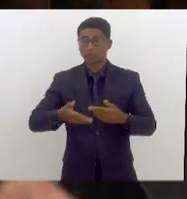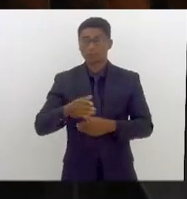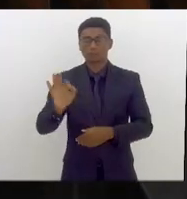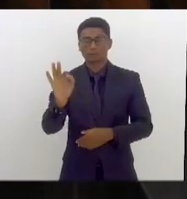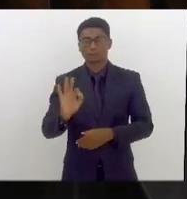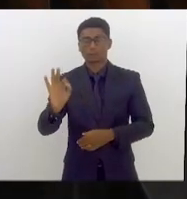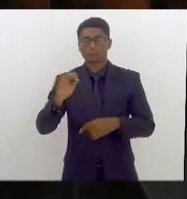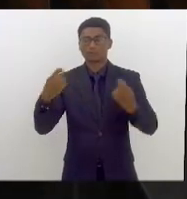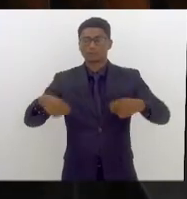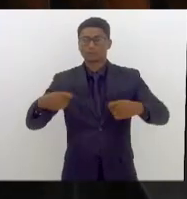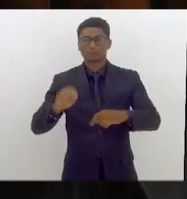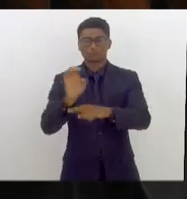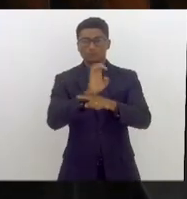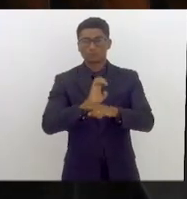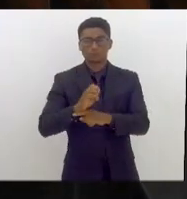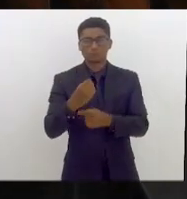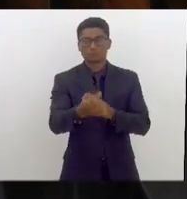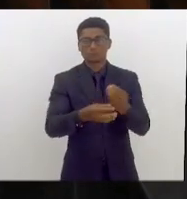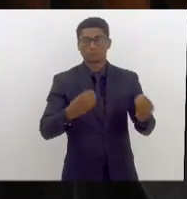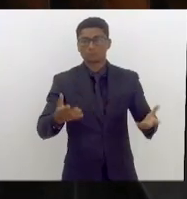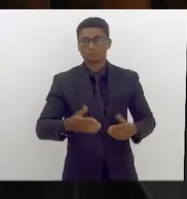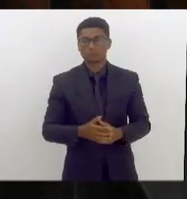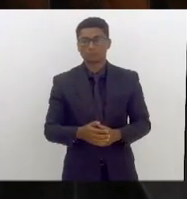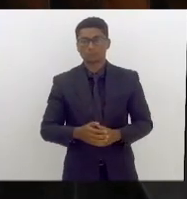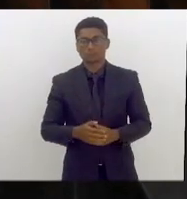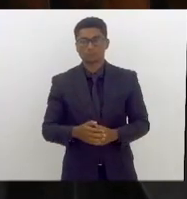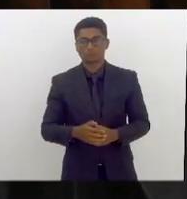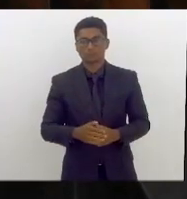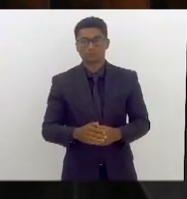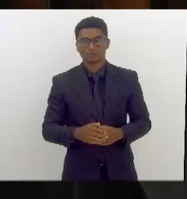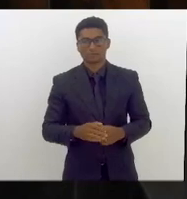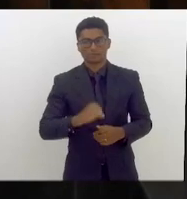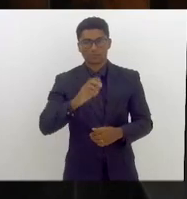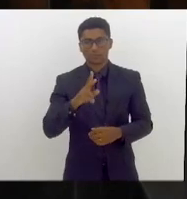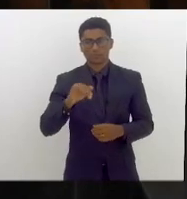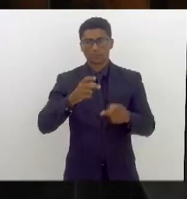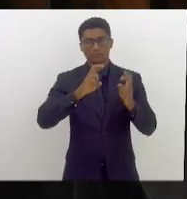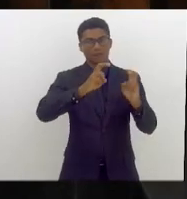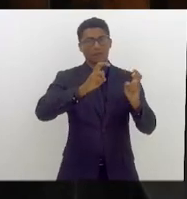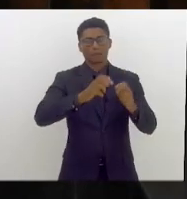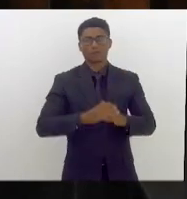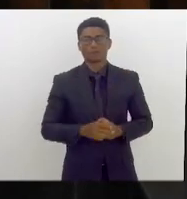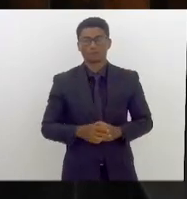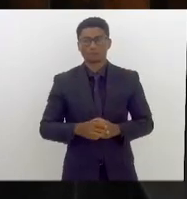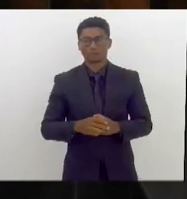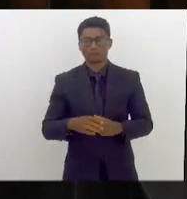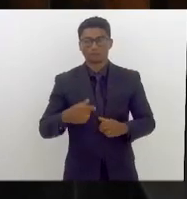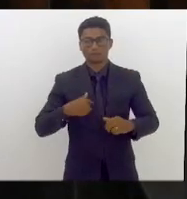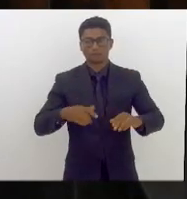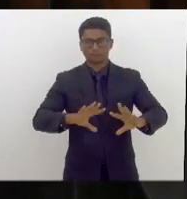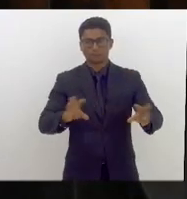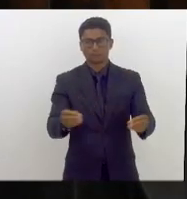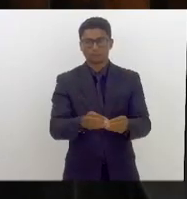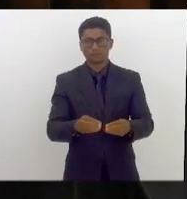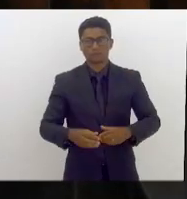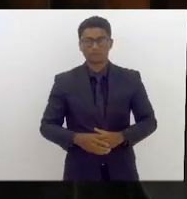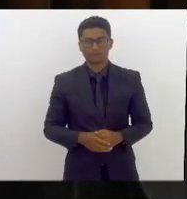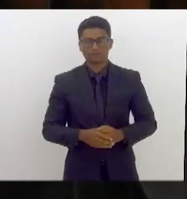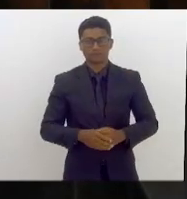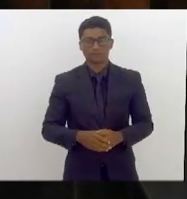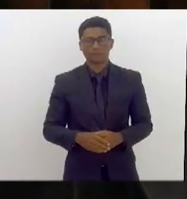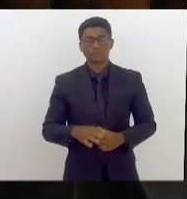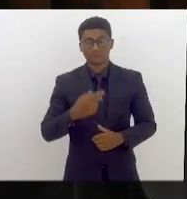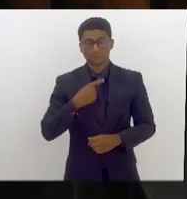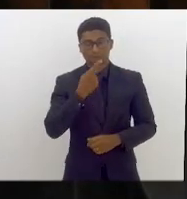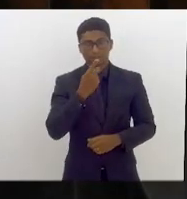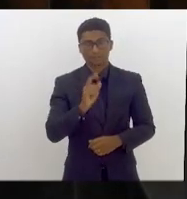conceder aos Estados. E sobre a QCPI dos trens, deputada Tiaju, eu quero aqui ser muito breve, mas dizer o